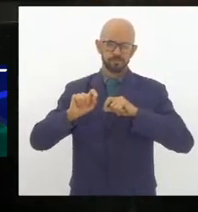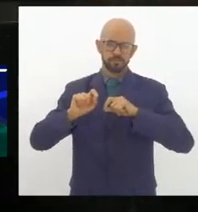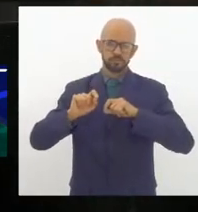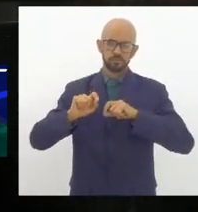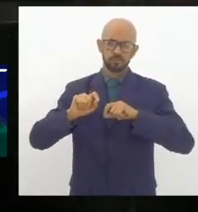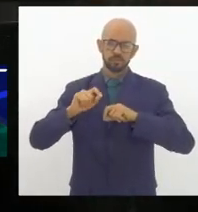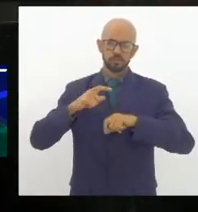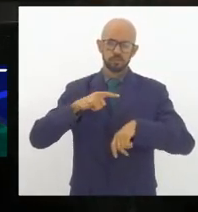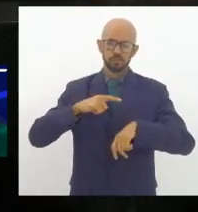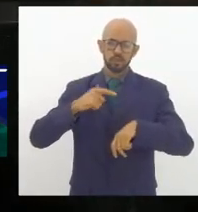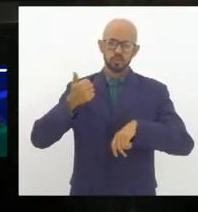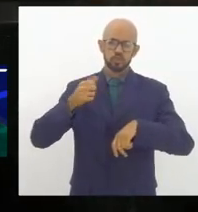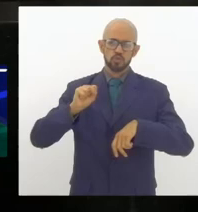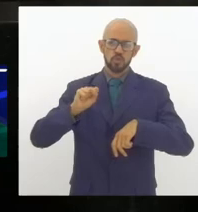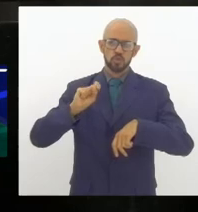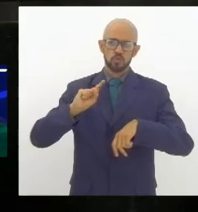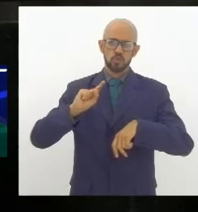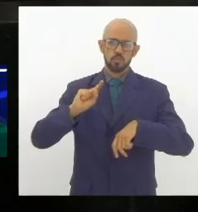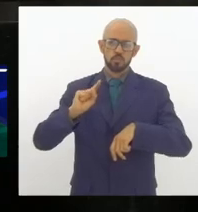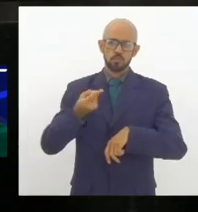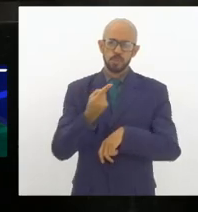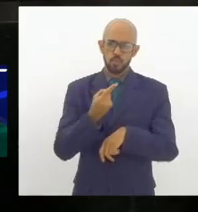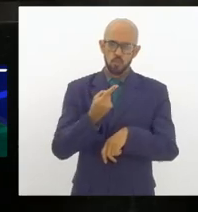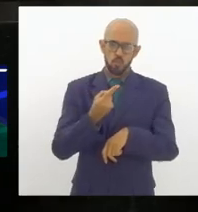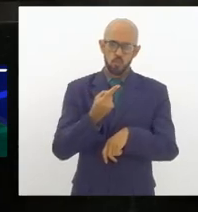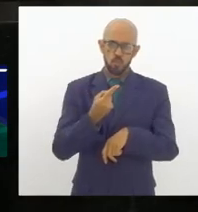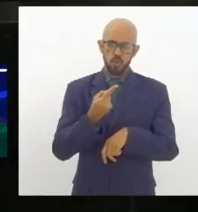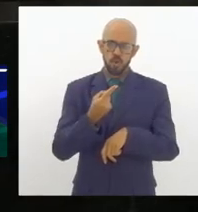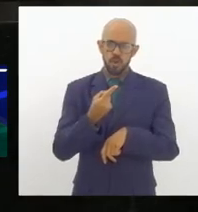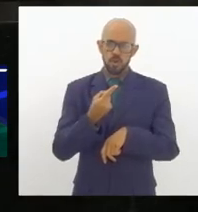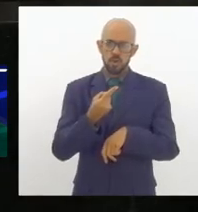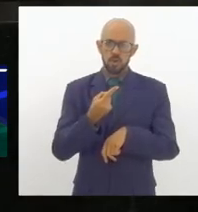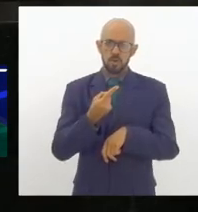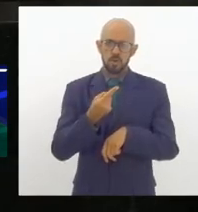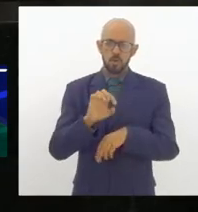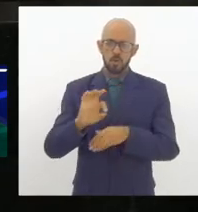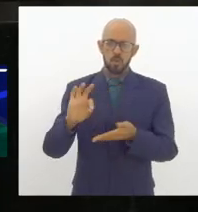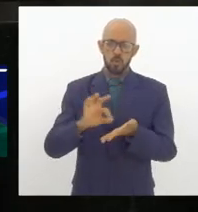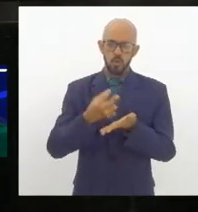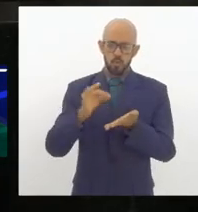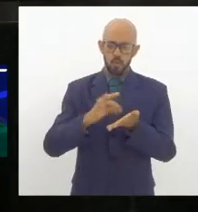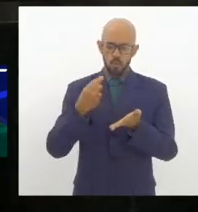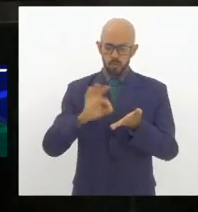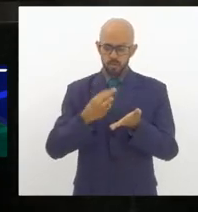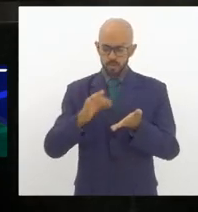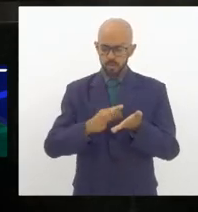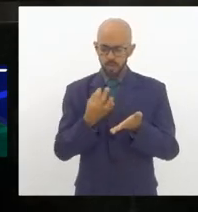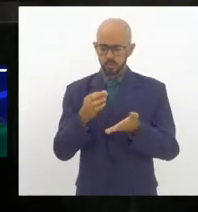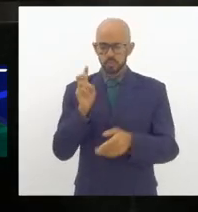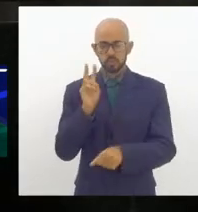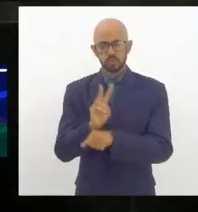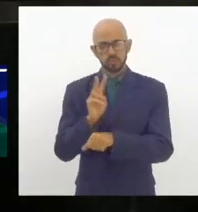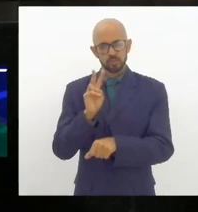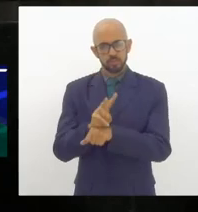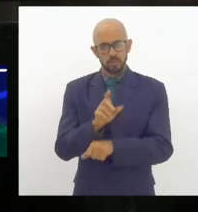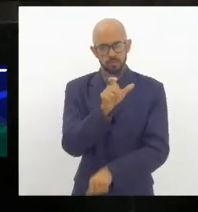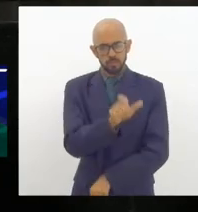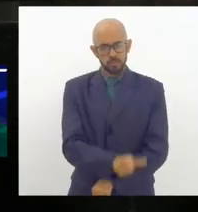18 mil 18 mil contratações temporárias